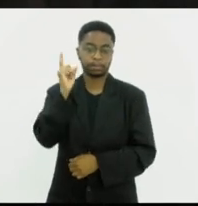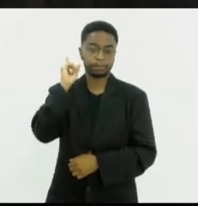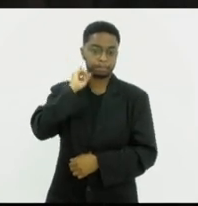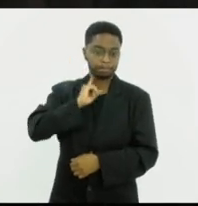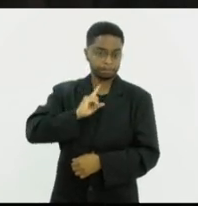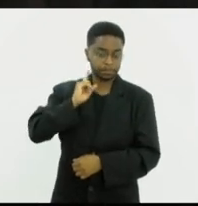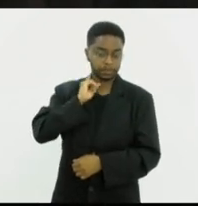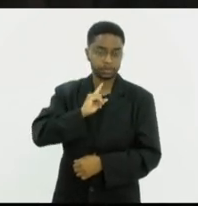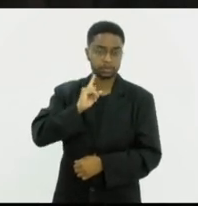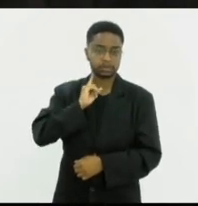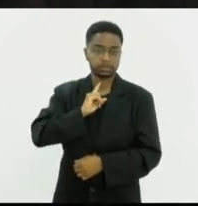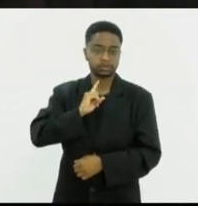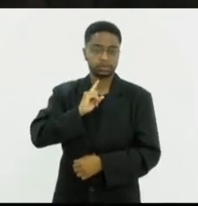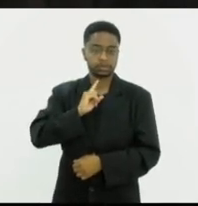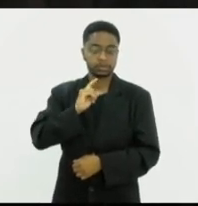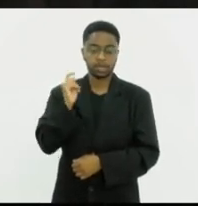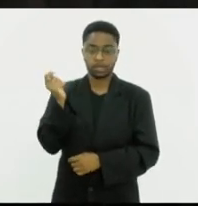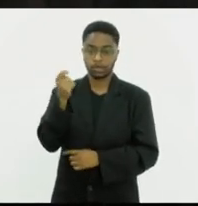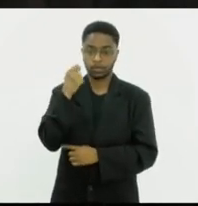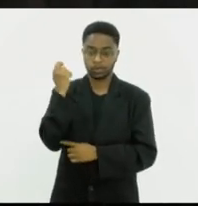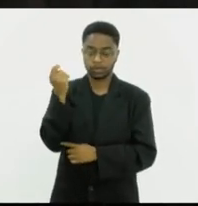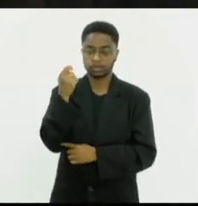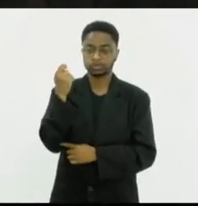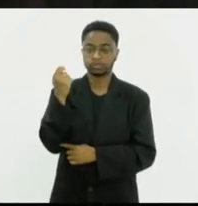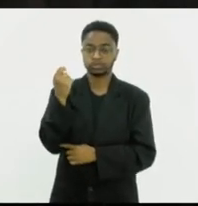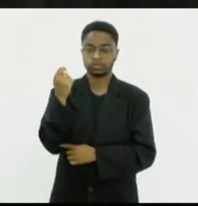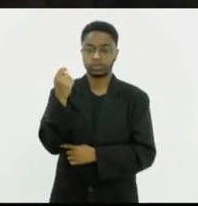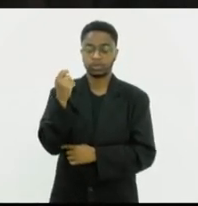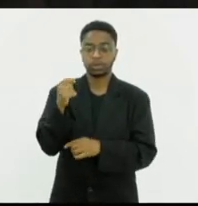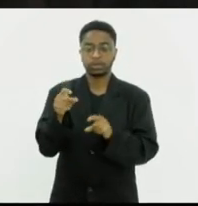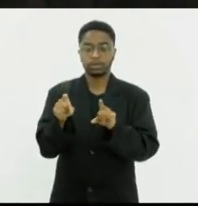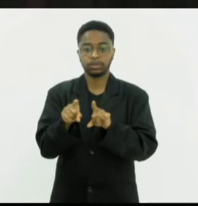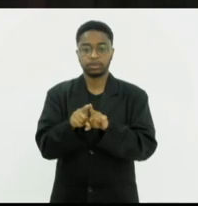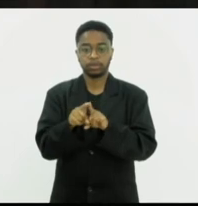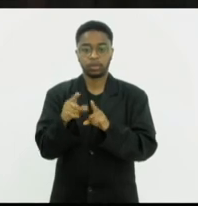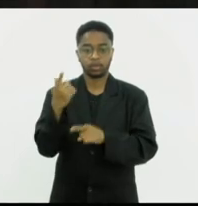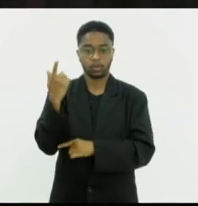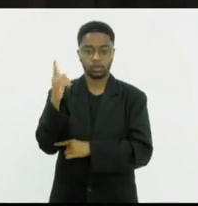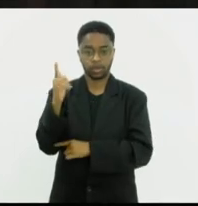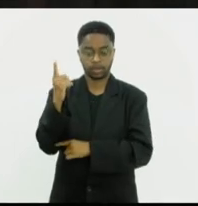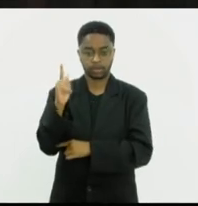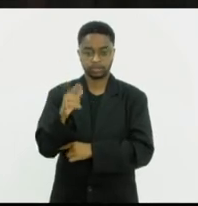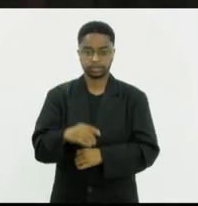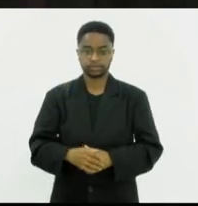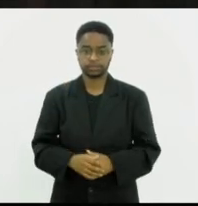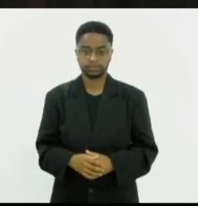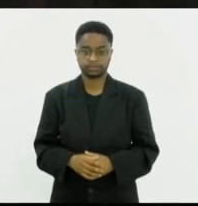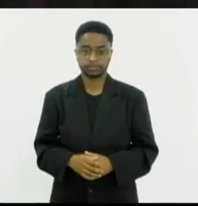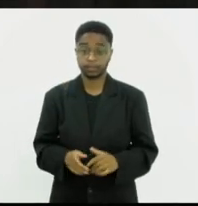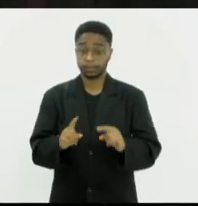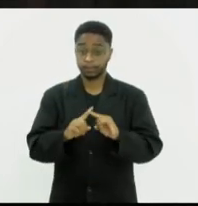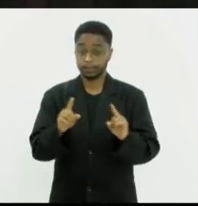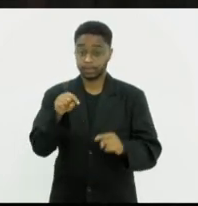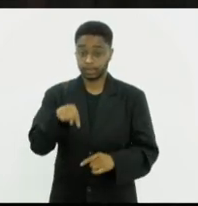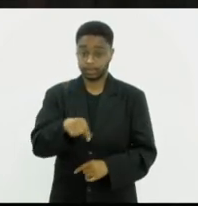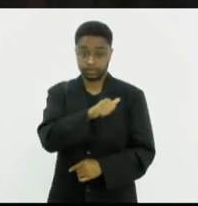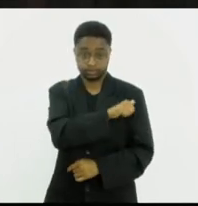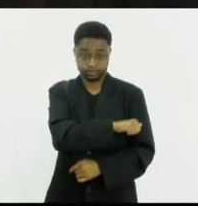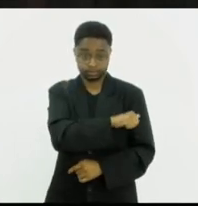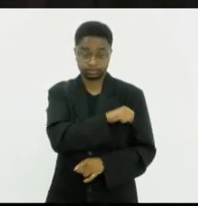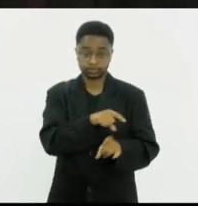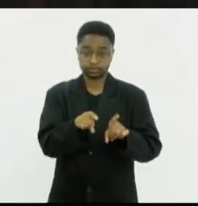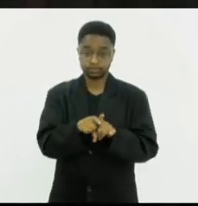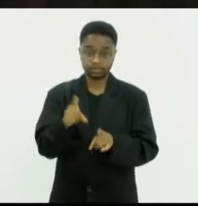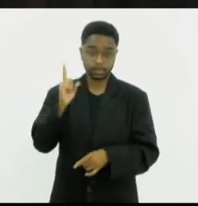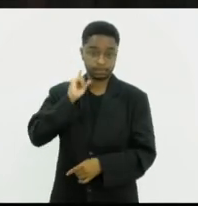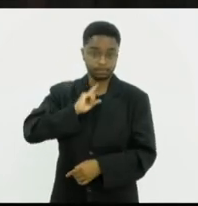Gerais, Rio Grande do Sul e Goiás. Sendo que o Rio de Janeiro e Minas